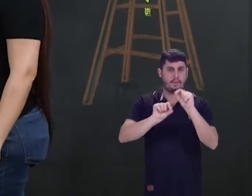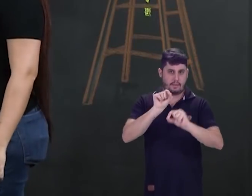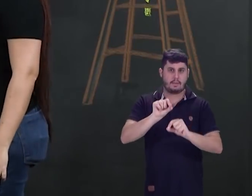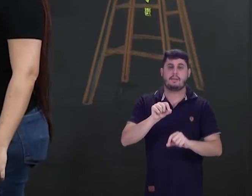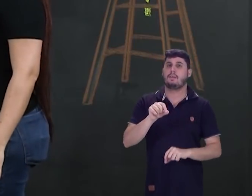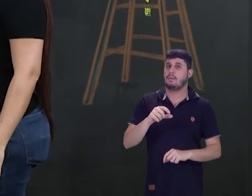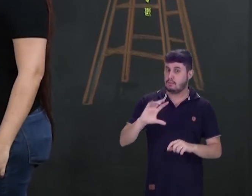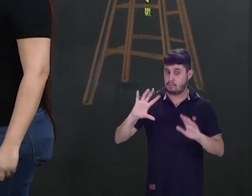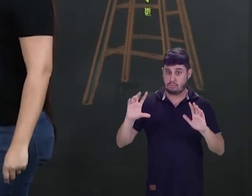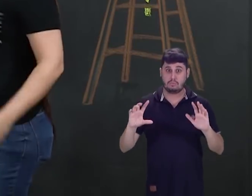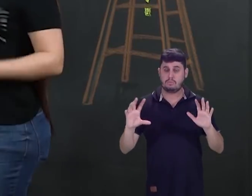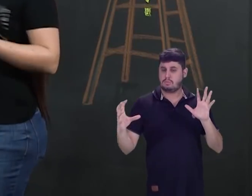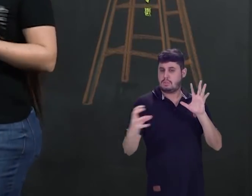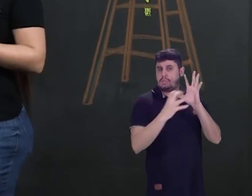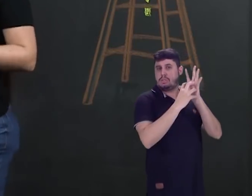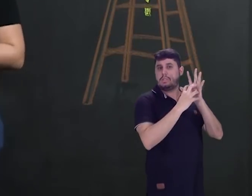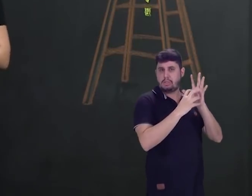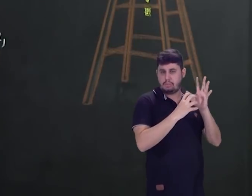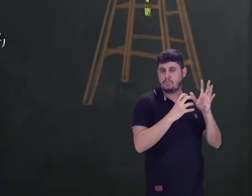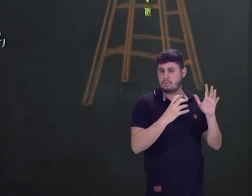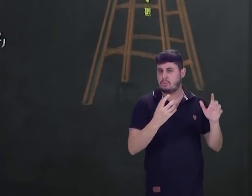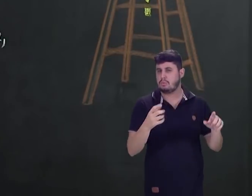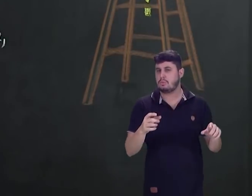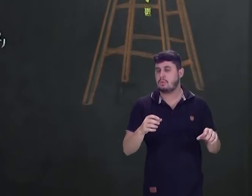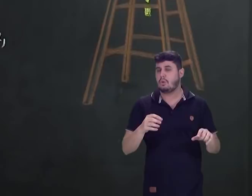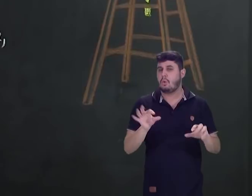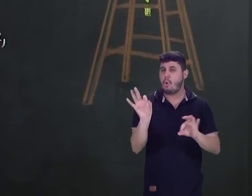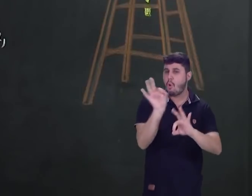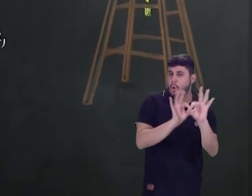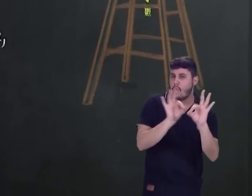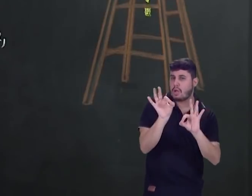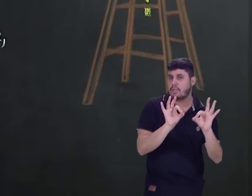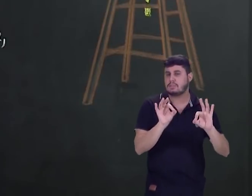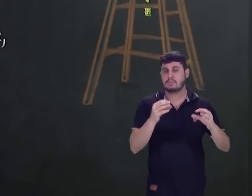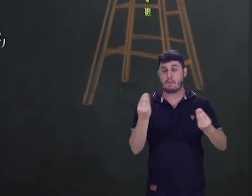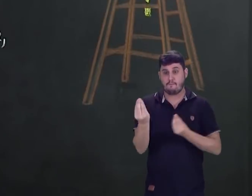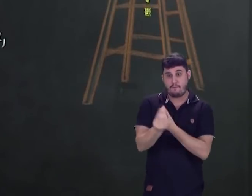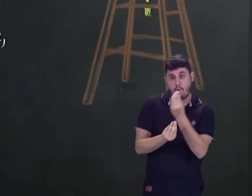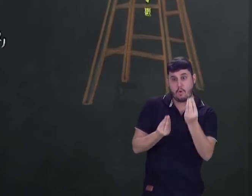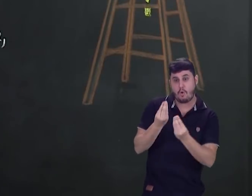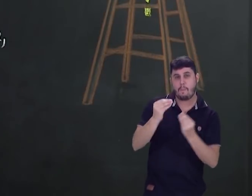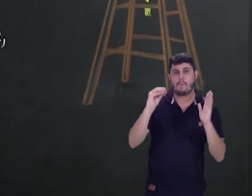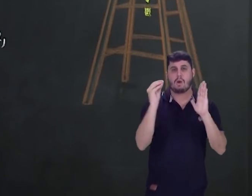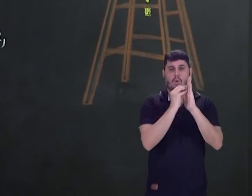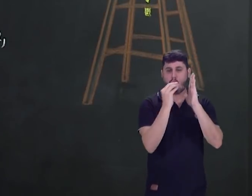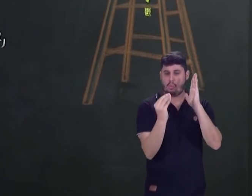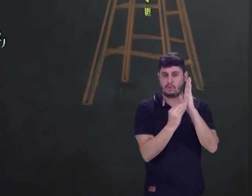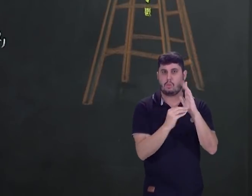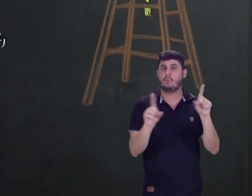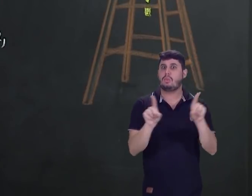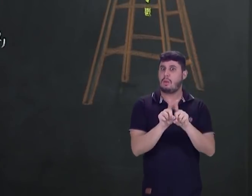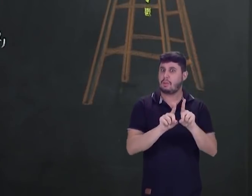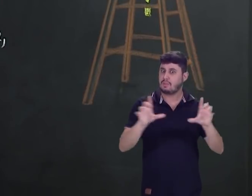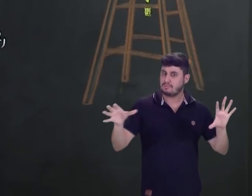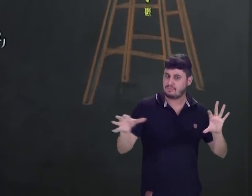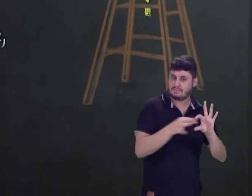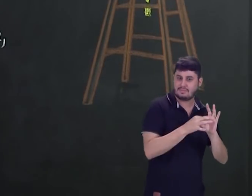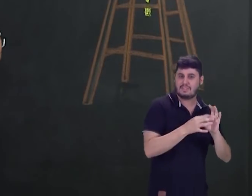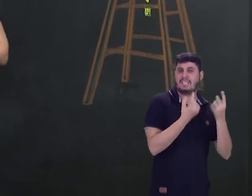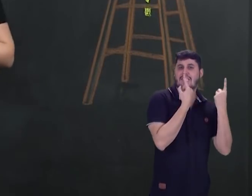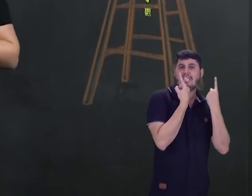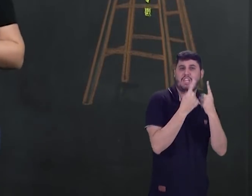espectador no sentido simbólico, articulando forma, conteúdo, técnicas com ironia